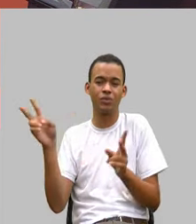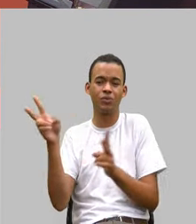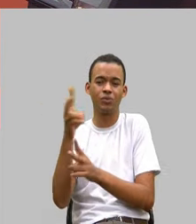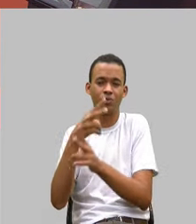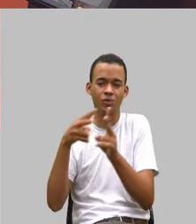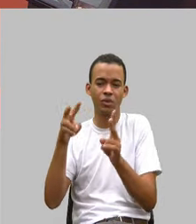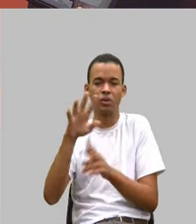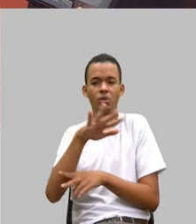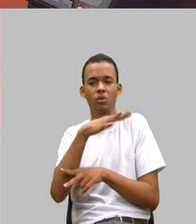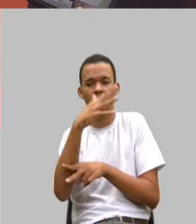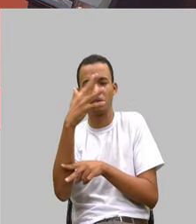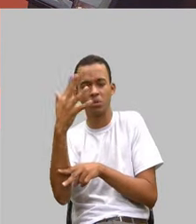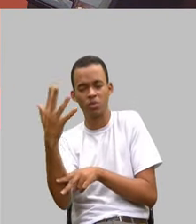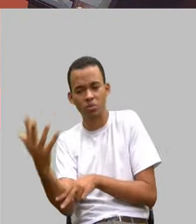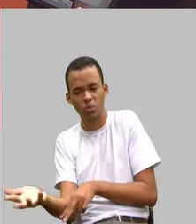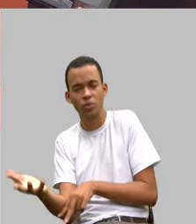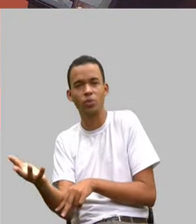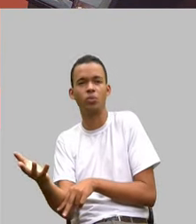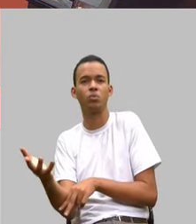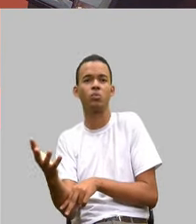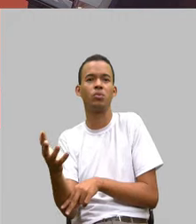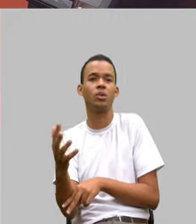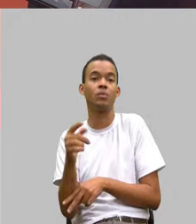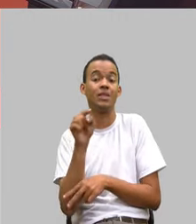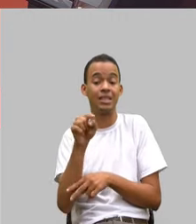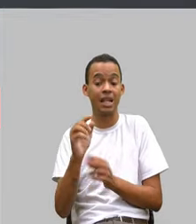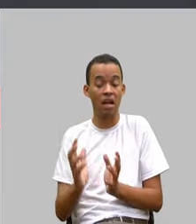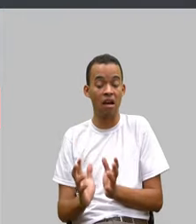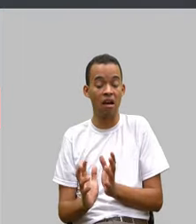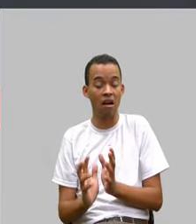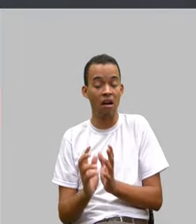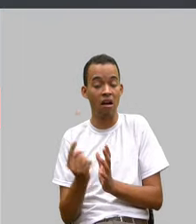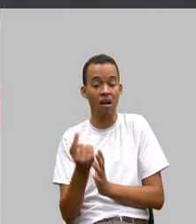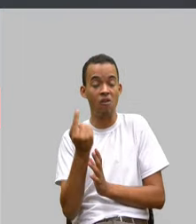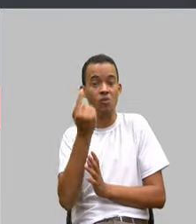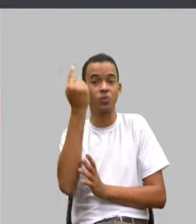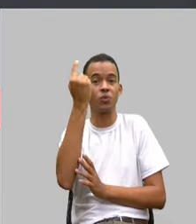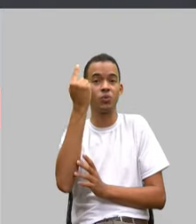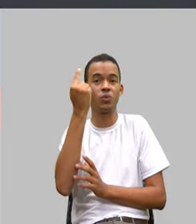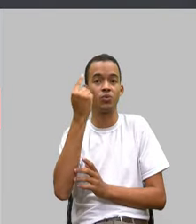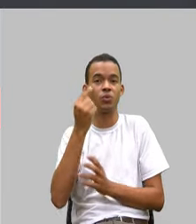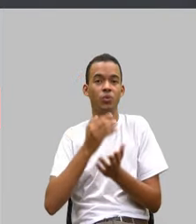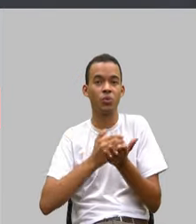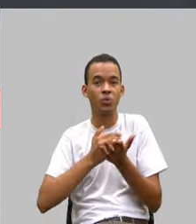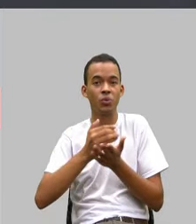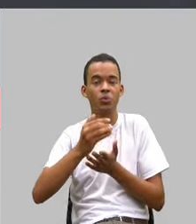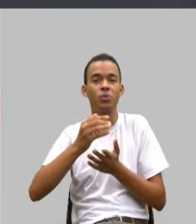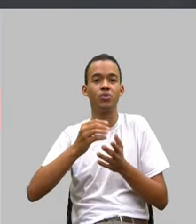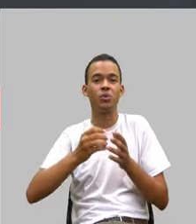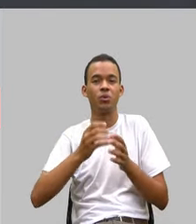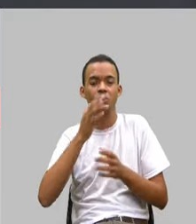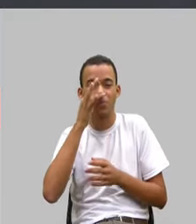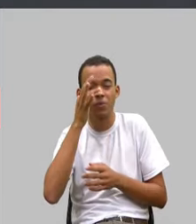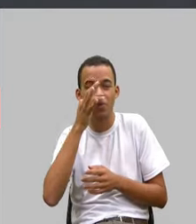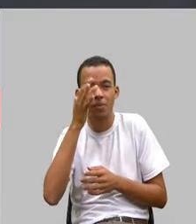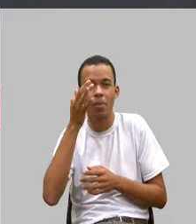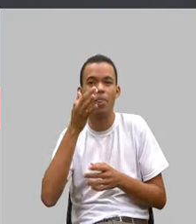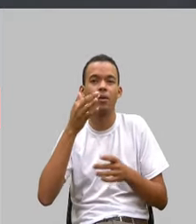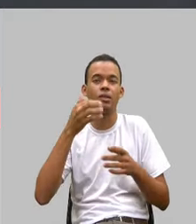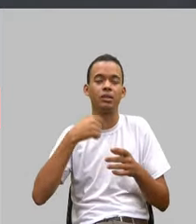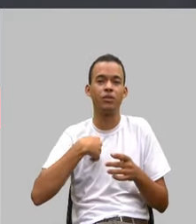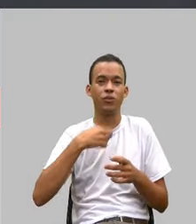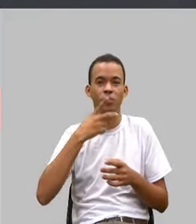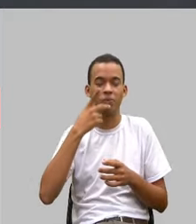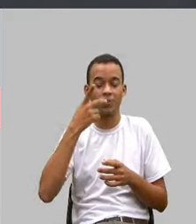outros eram vaso e aquela árvore cresceu muito então quando ela começou a dar pistilo para dar flor eu falei nossa eu vou ter remédio muito remédio